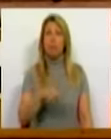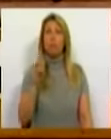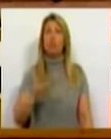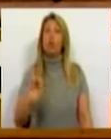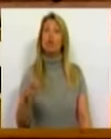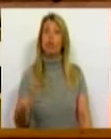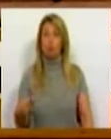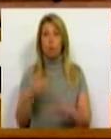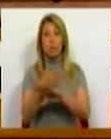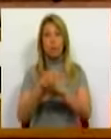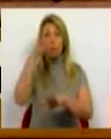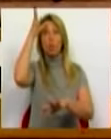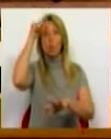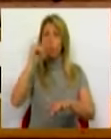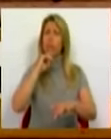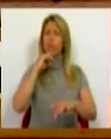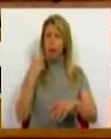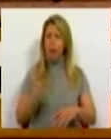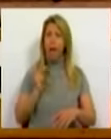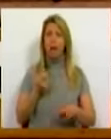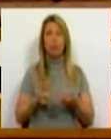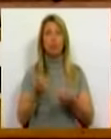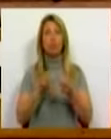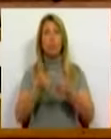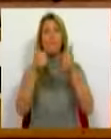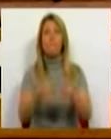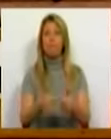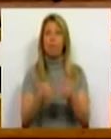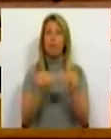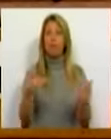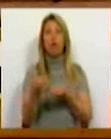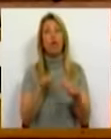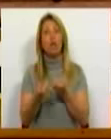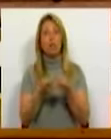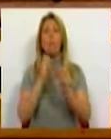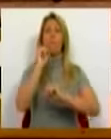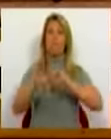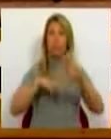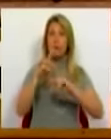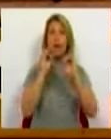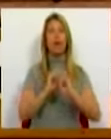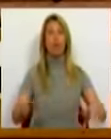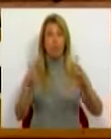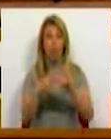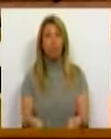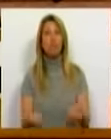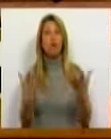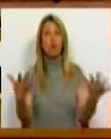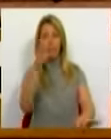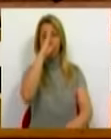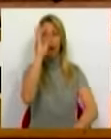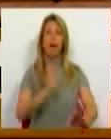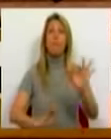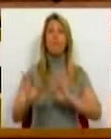anos, atingir um bom nível de organização, conseguiu modernizar-se, inovar e está preparado para enfrentar